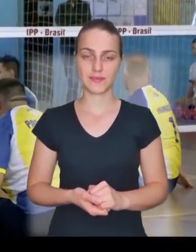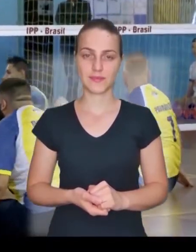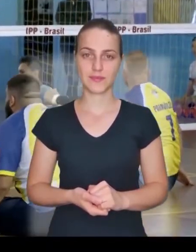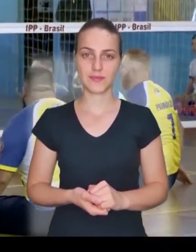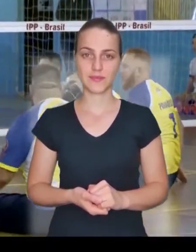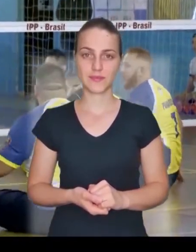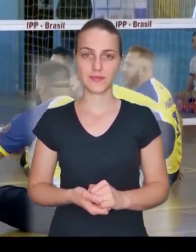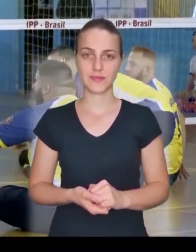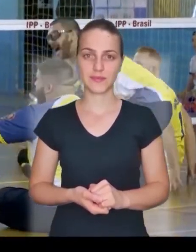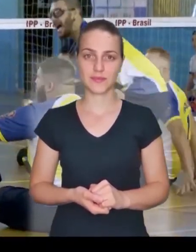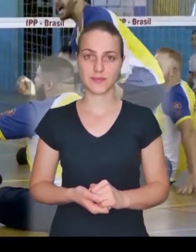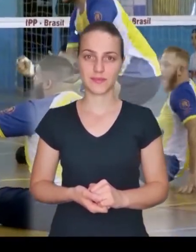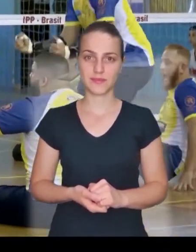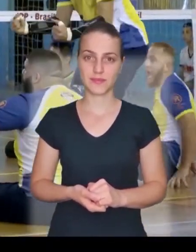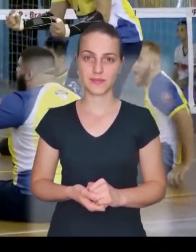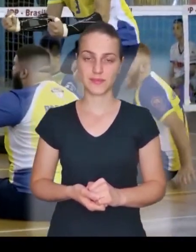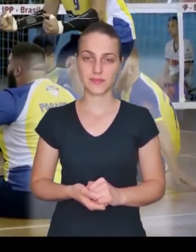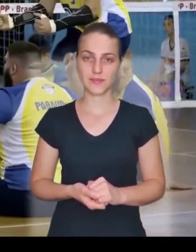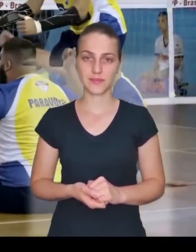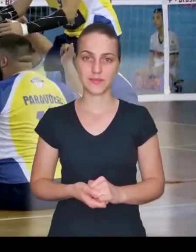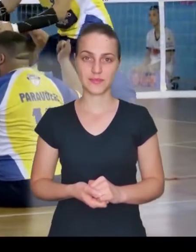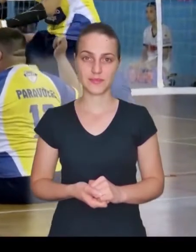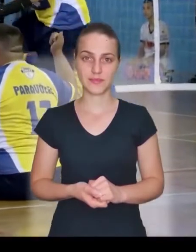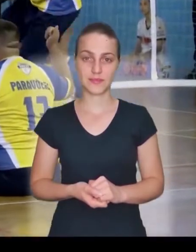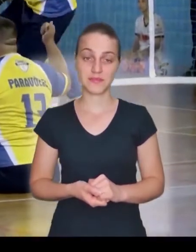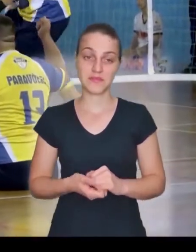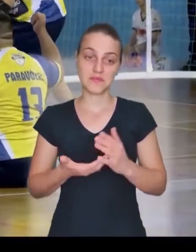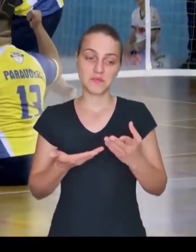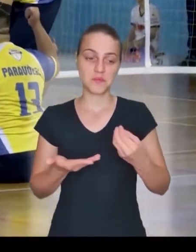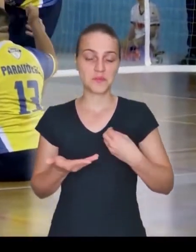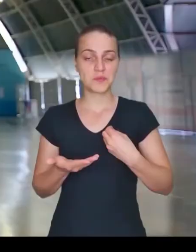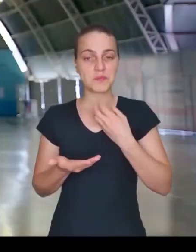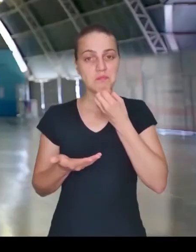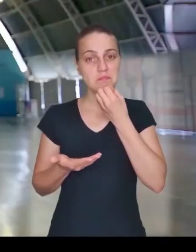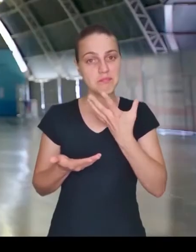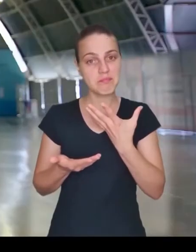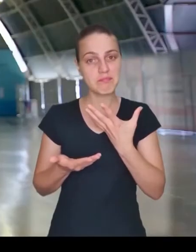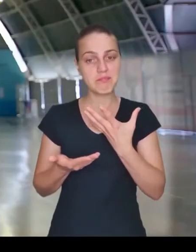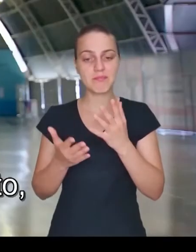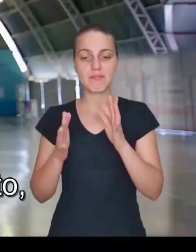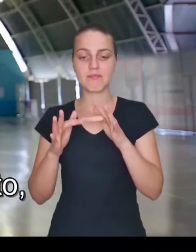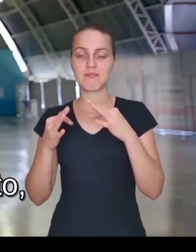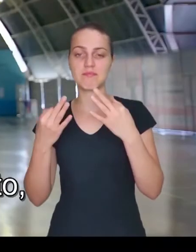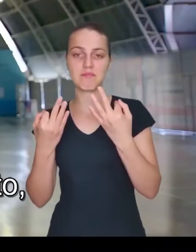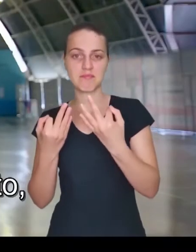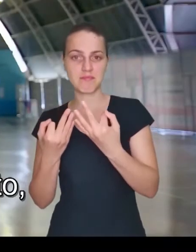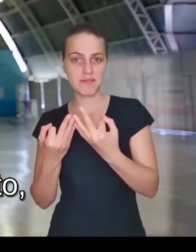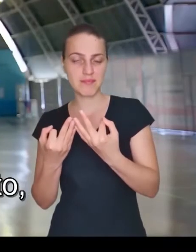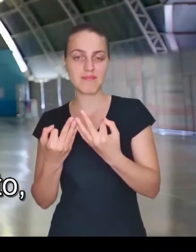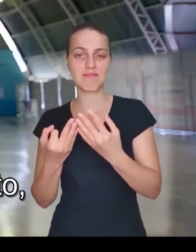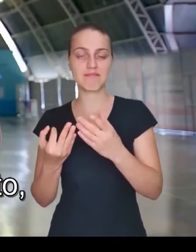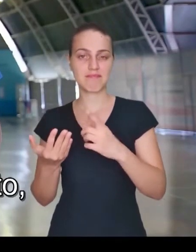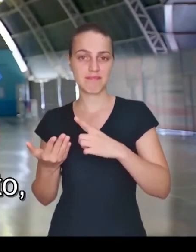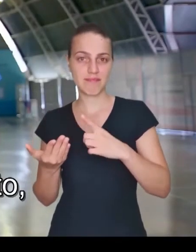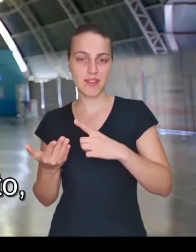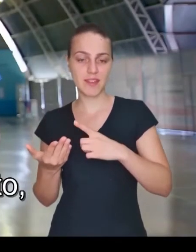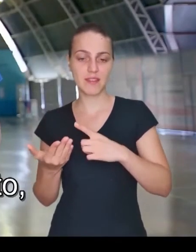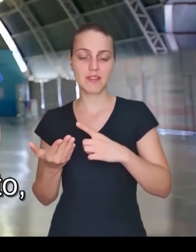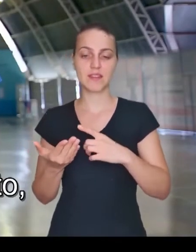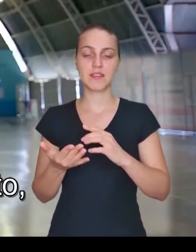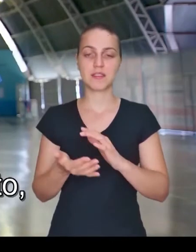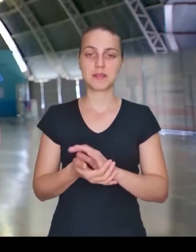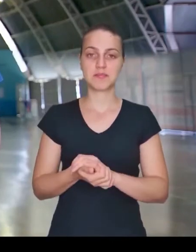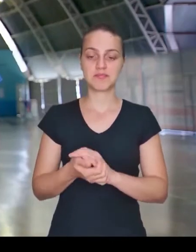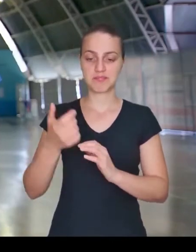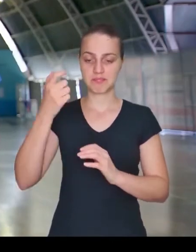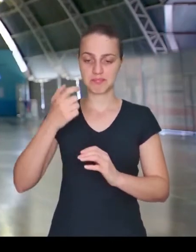Anderson. Meu maior sonho é viver bem, ter minha família, sabe? Ser um atleta de alto rendimento, bem